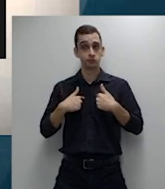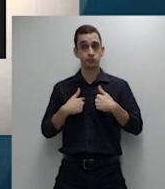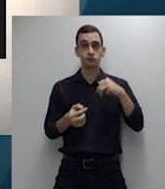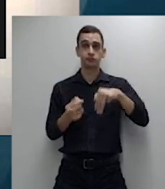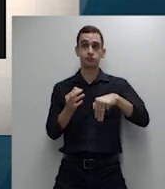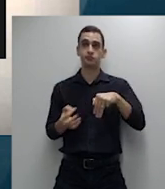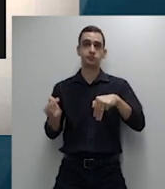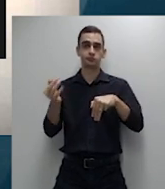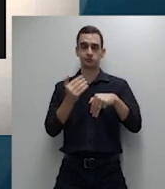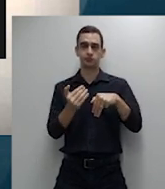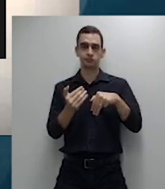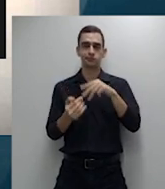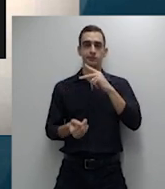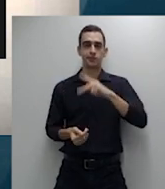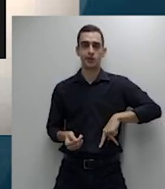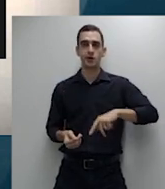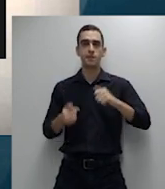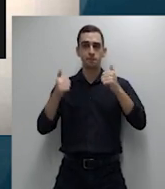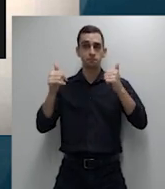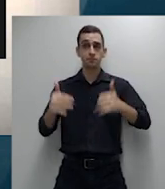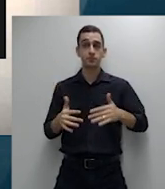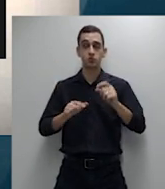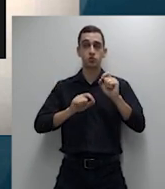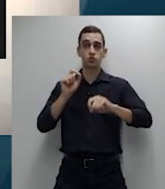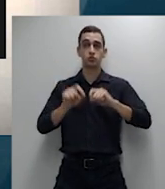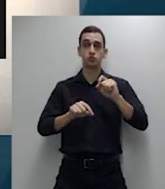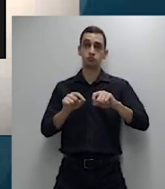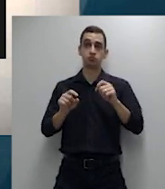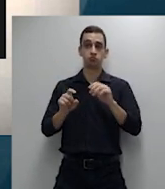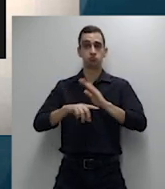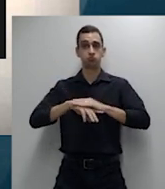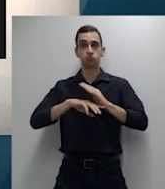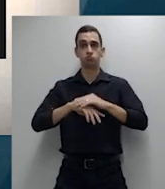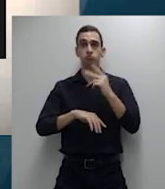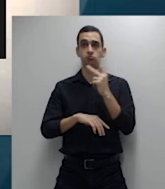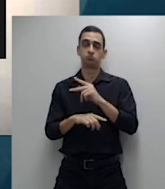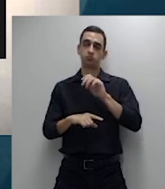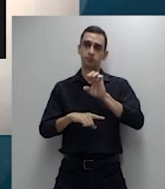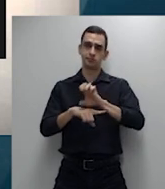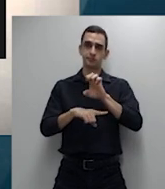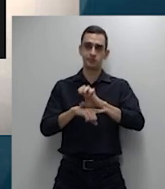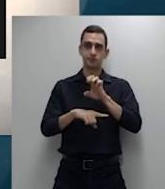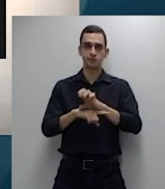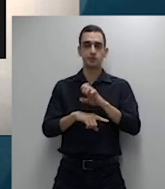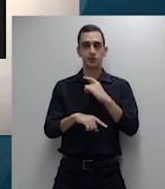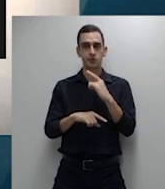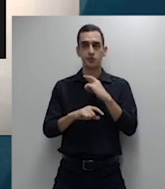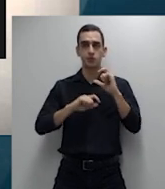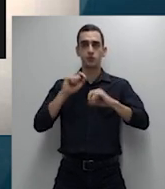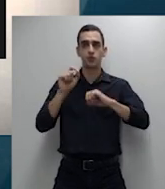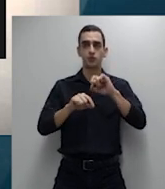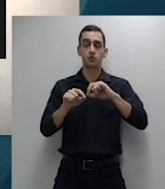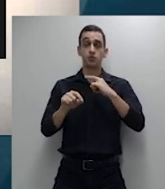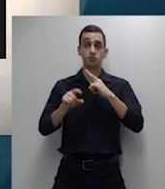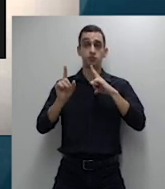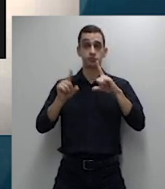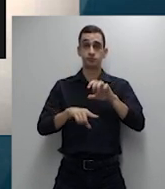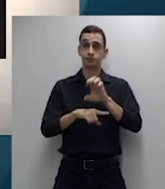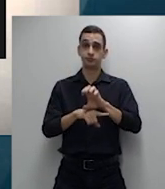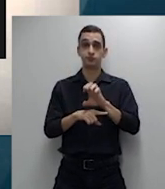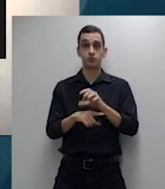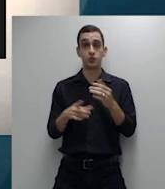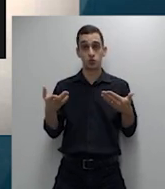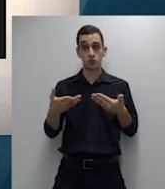dizendo o seguinte não foi a estar o antes europeus para o estado do Rio de Janeiro o nosso querido Estado do Rio de